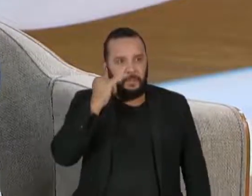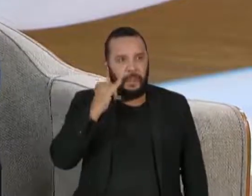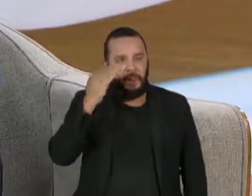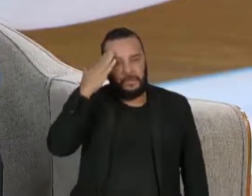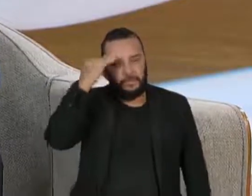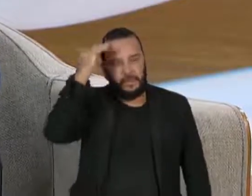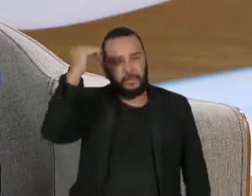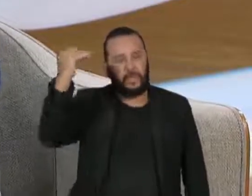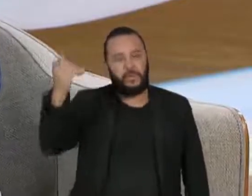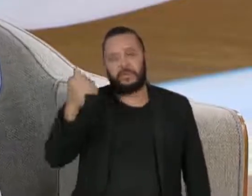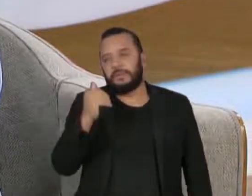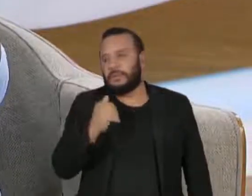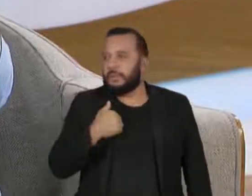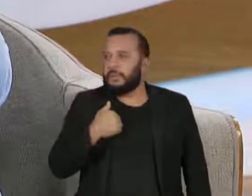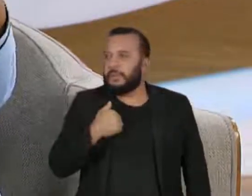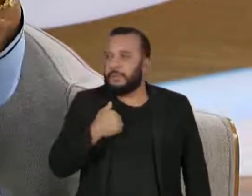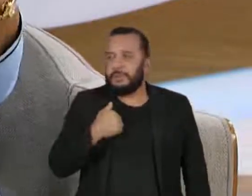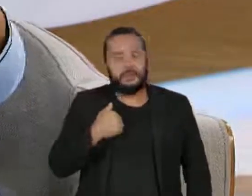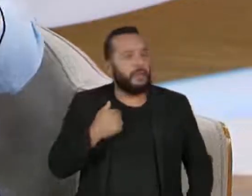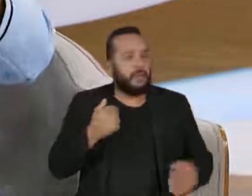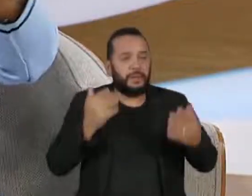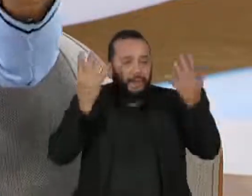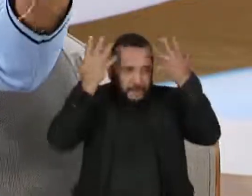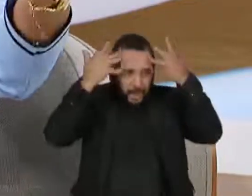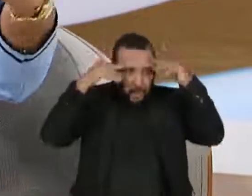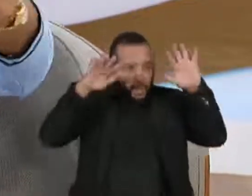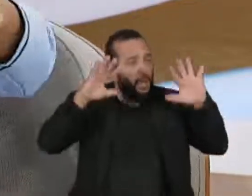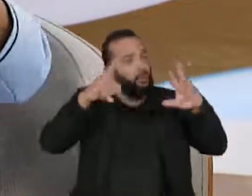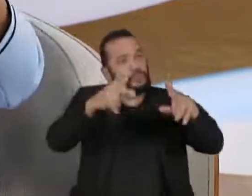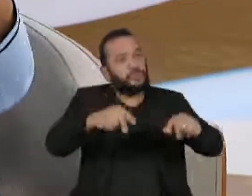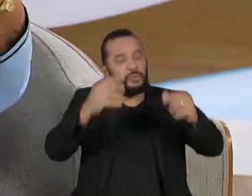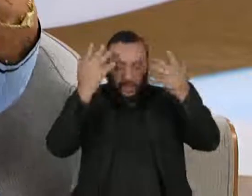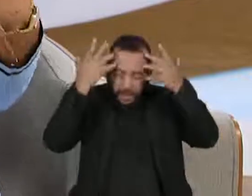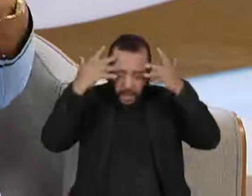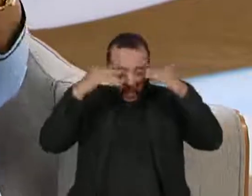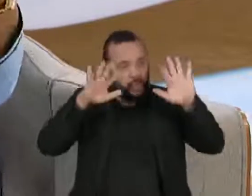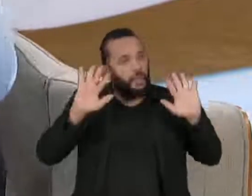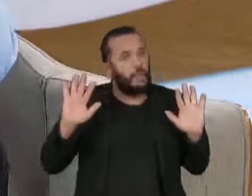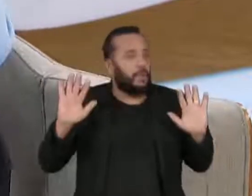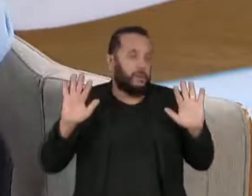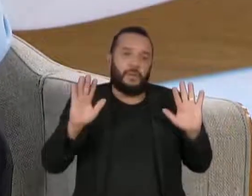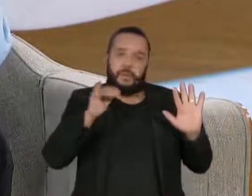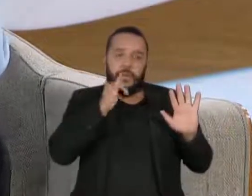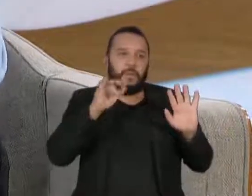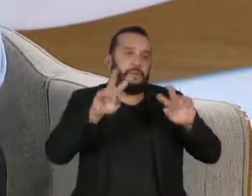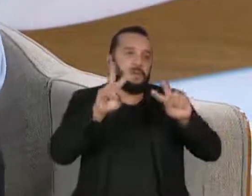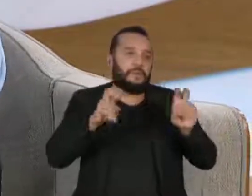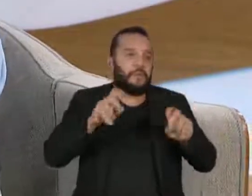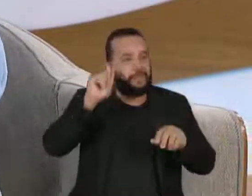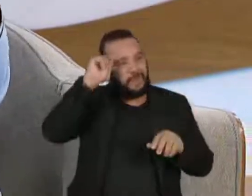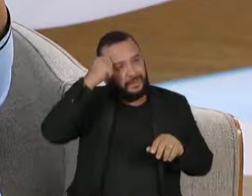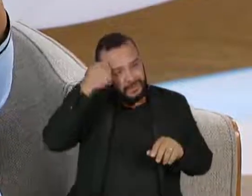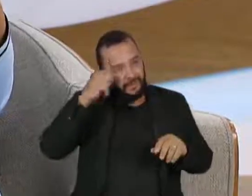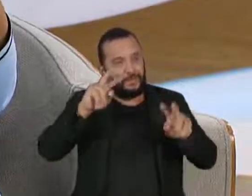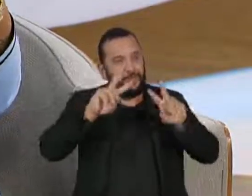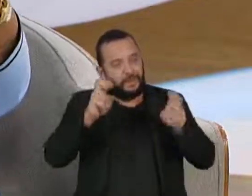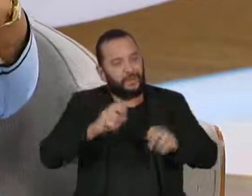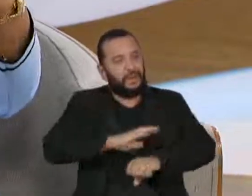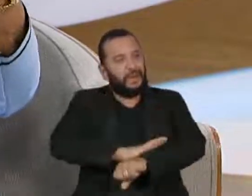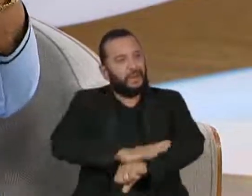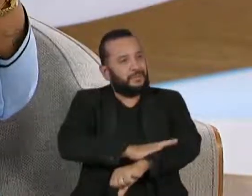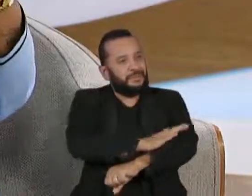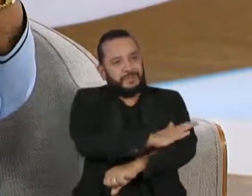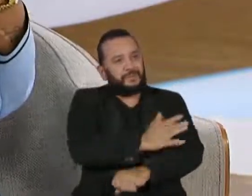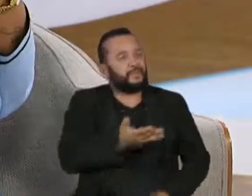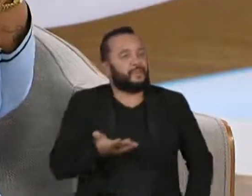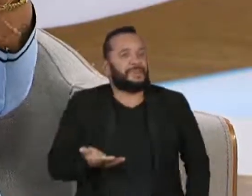era, a gente era natural, era tudo muito natural. A gente não a pauta da negritude, a pauta do racismo,